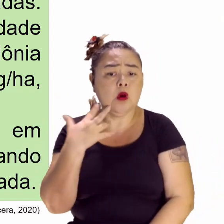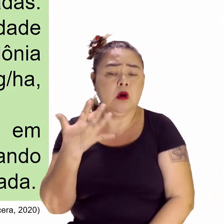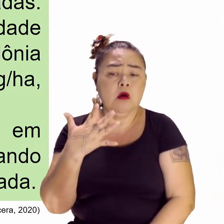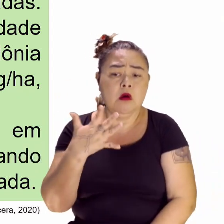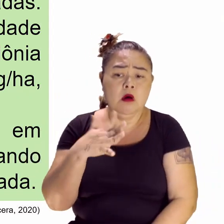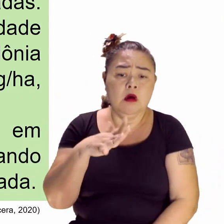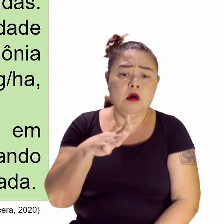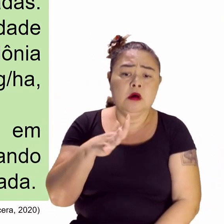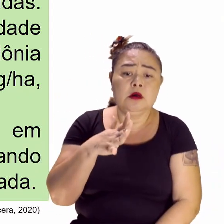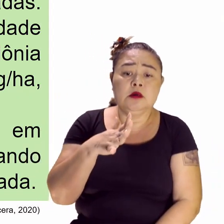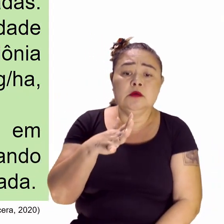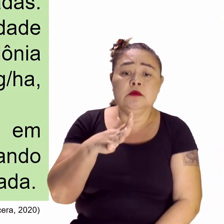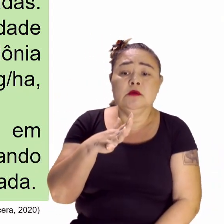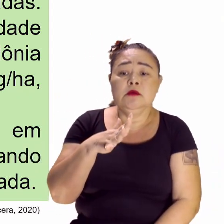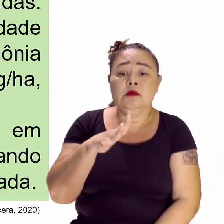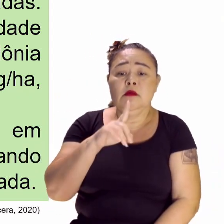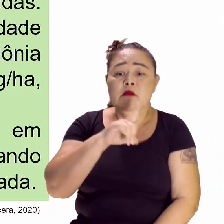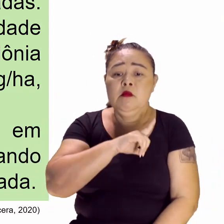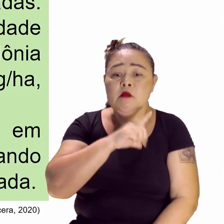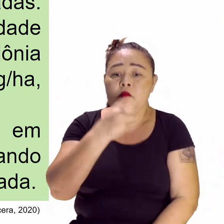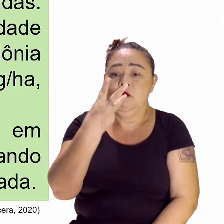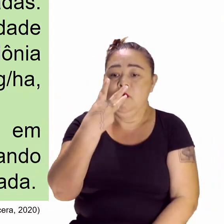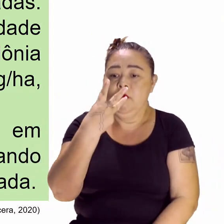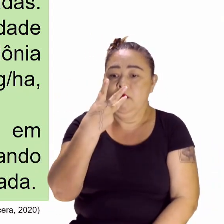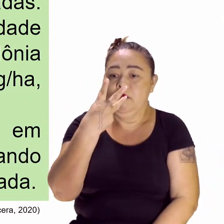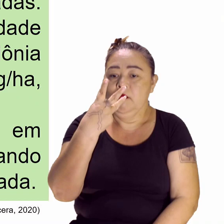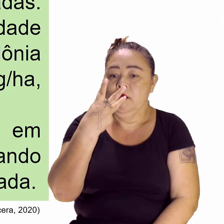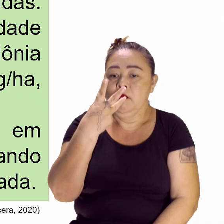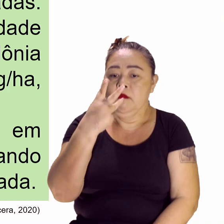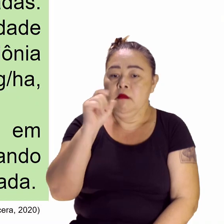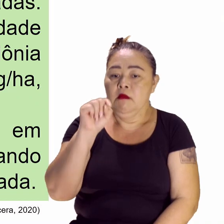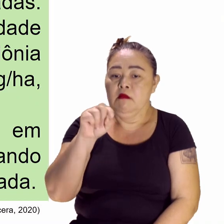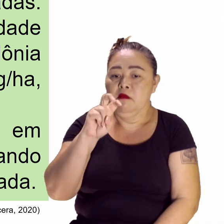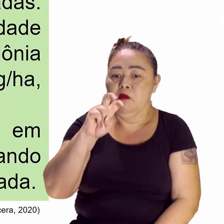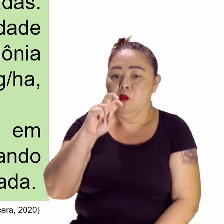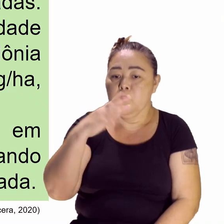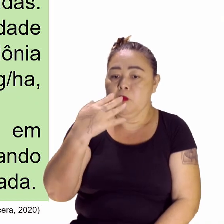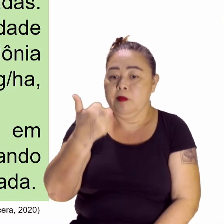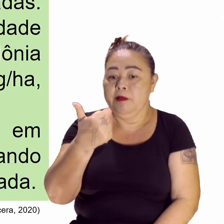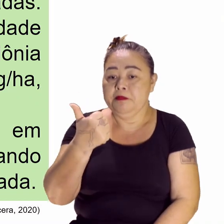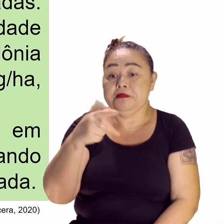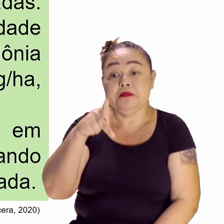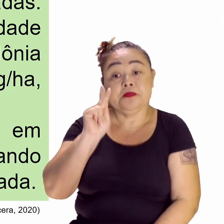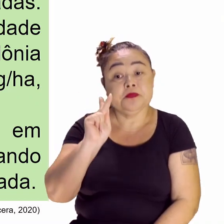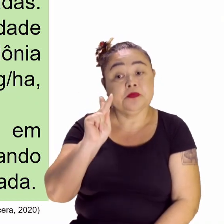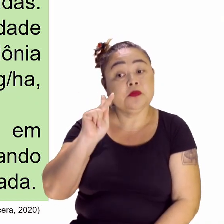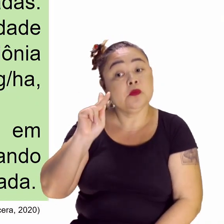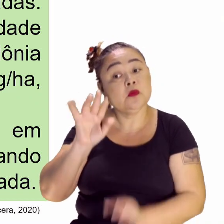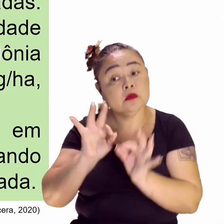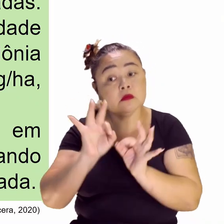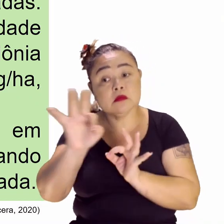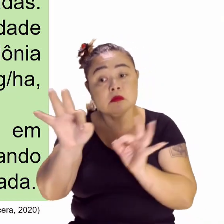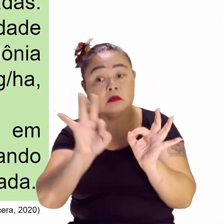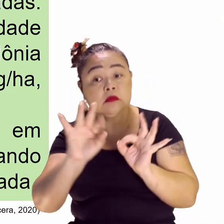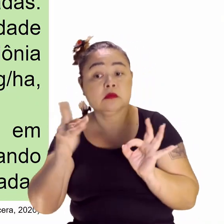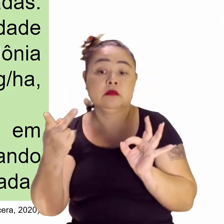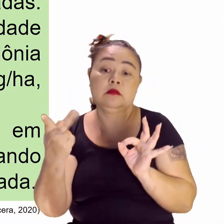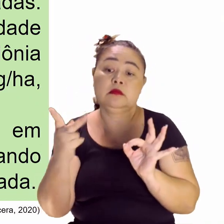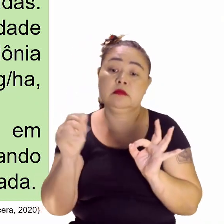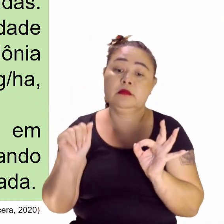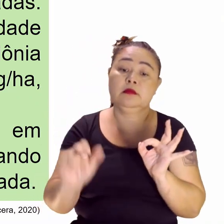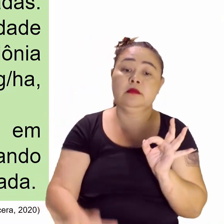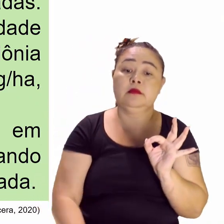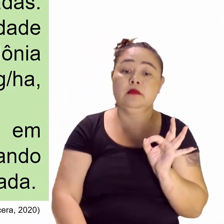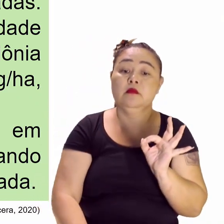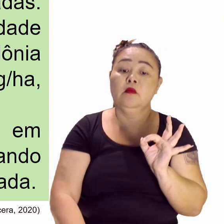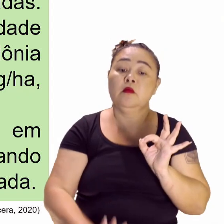hectativa por quilo né a gente tem de três.541 kg por hectares